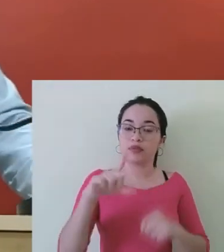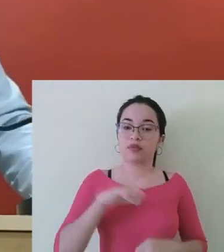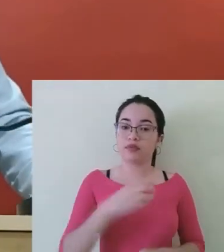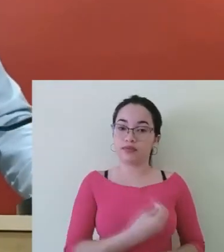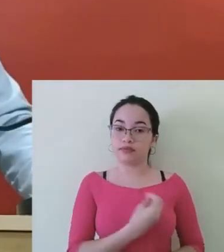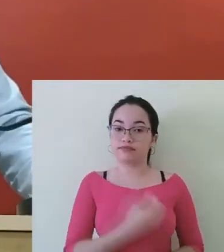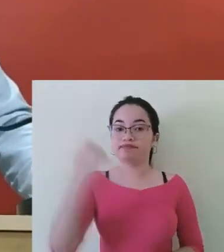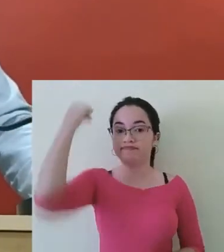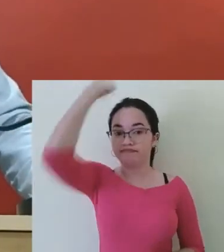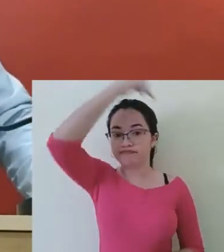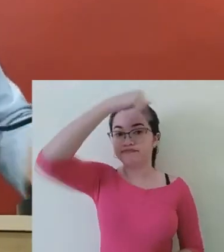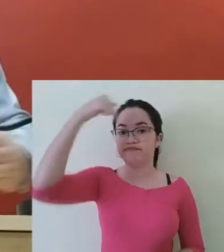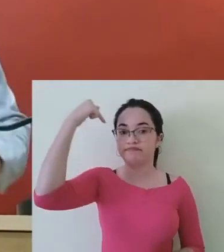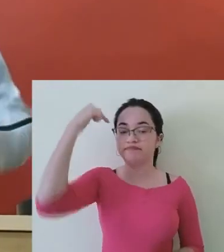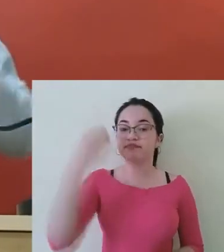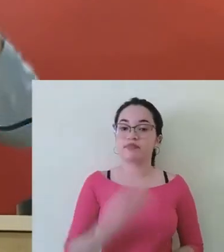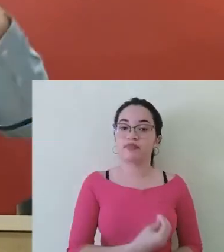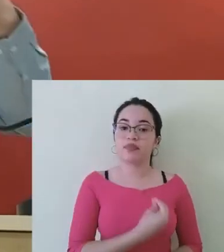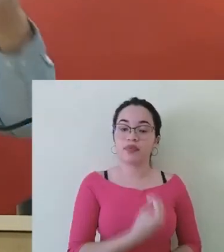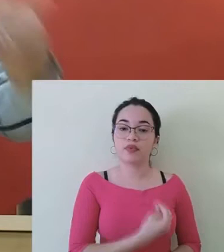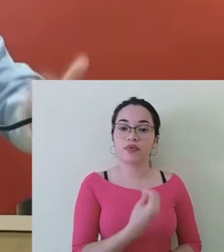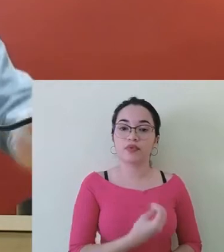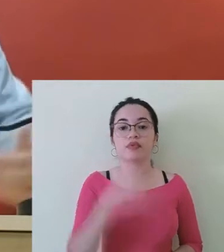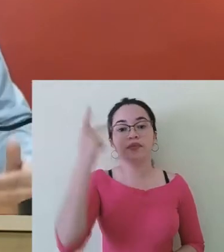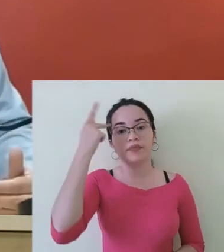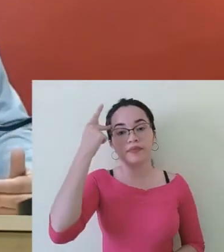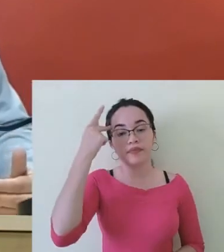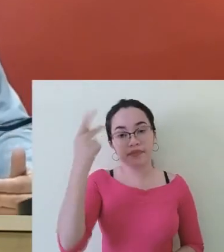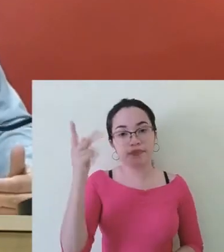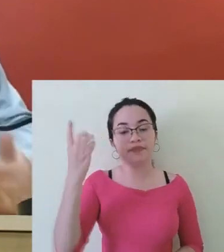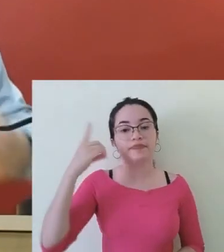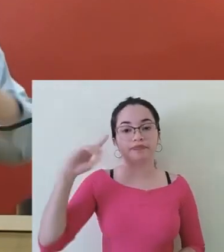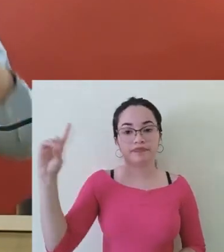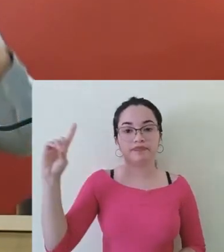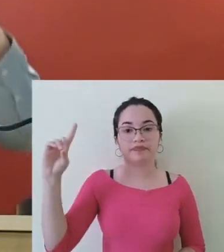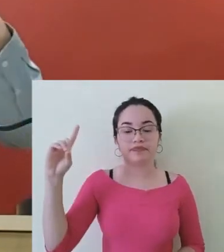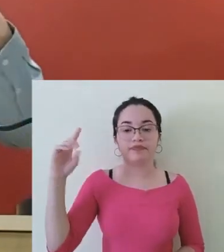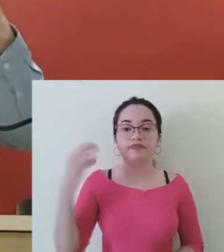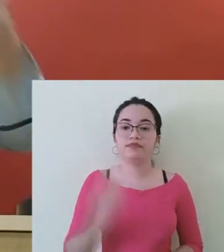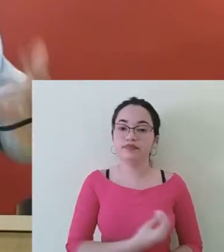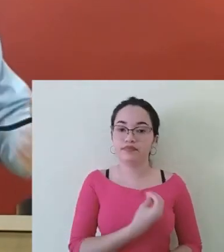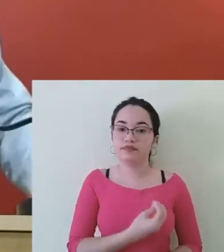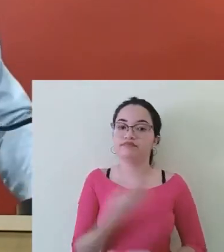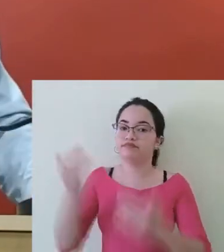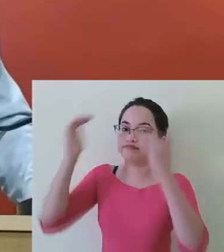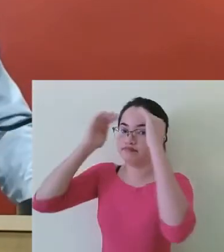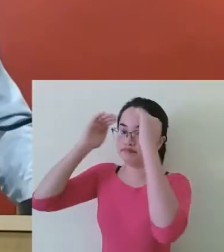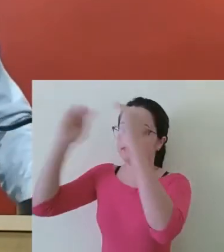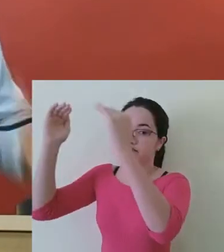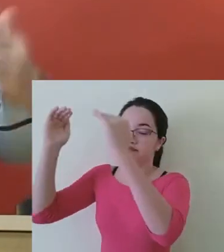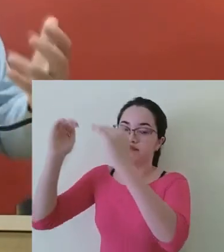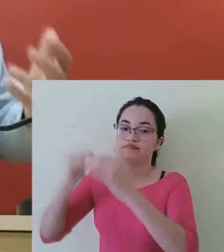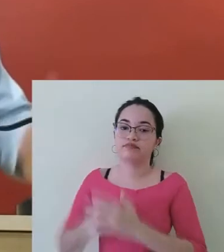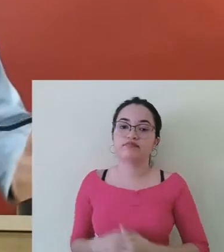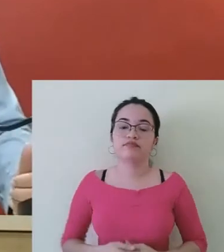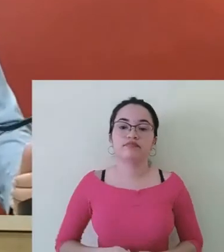de santidade, uma vida para Deus, uma vida em obediência, onde